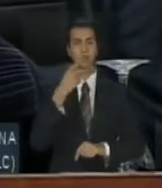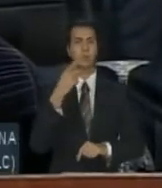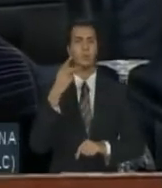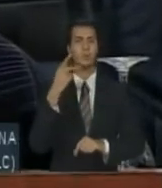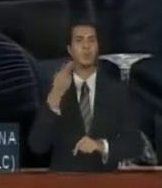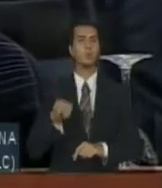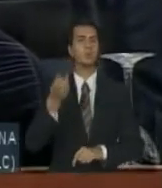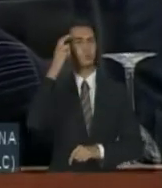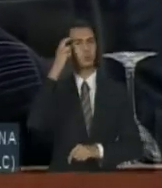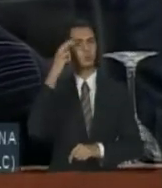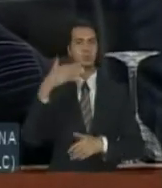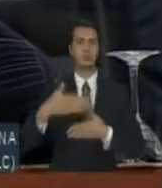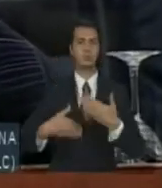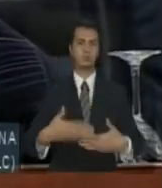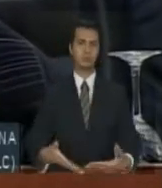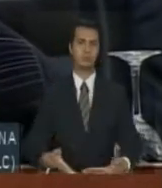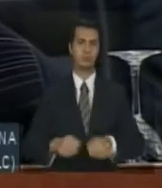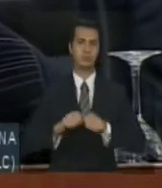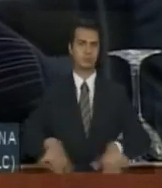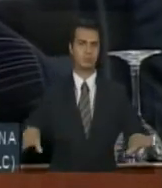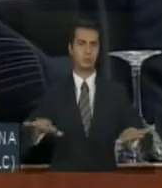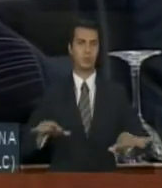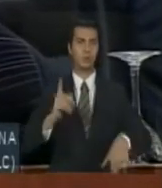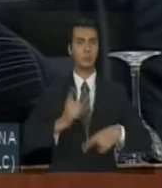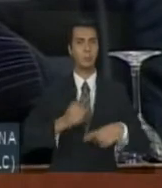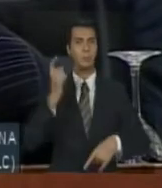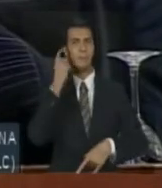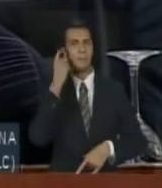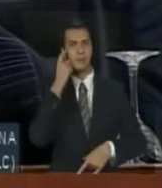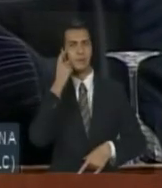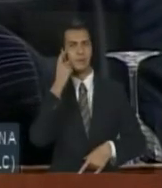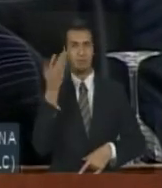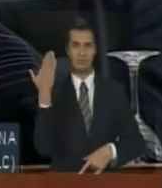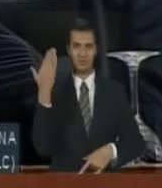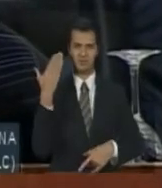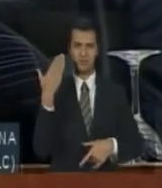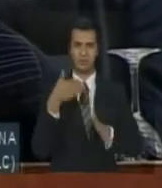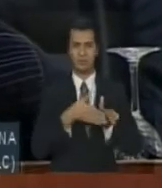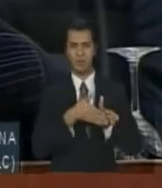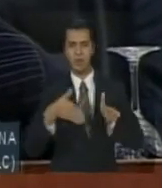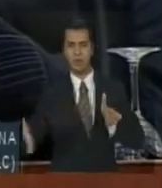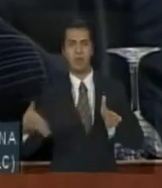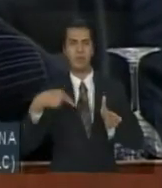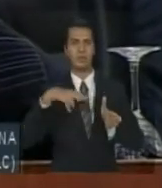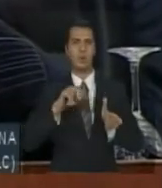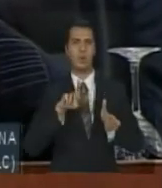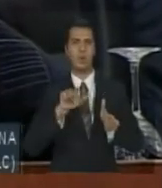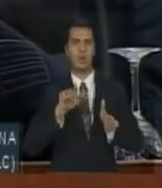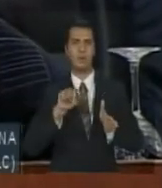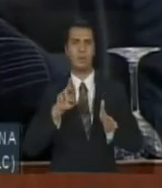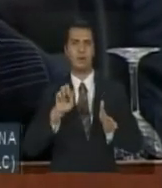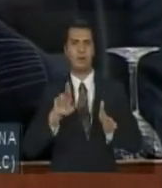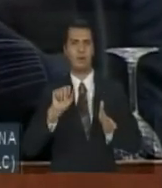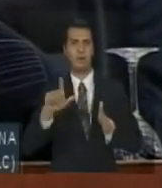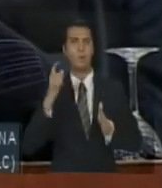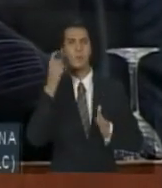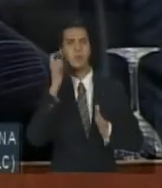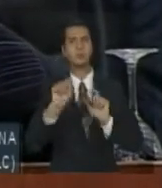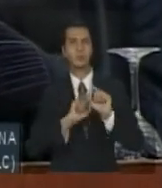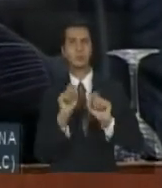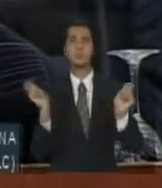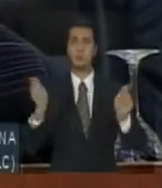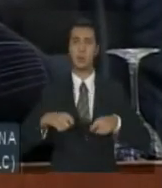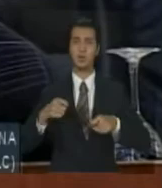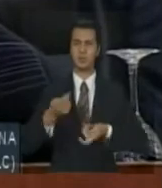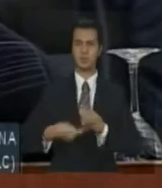era possível desenvolver e crescer sem incluir a população, porque uma parte